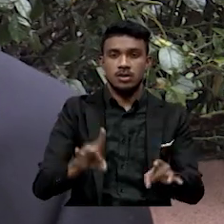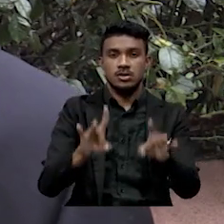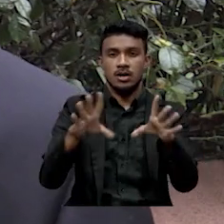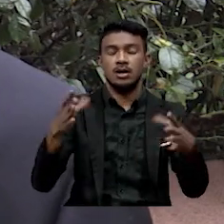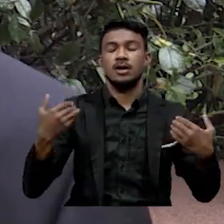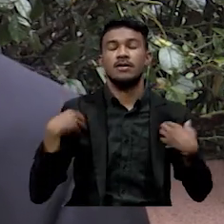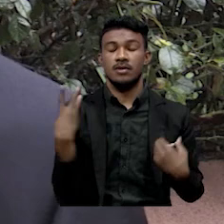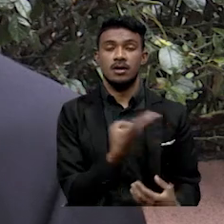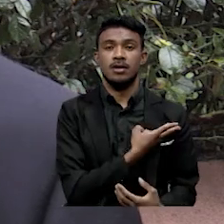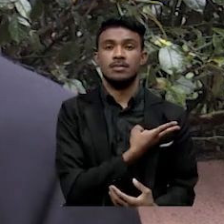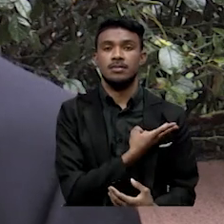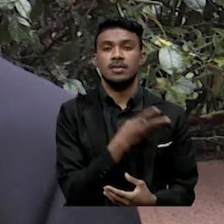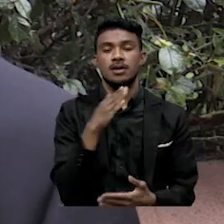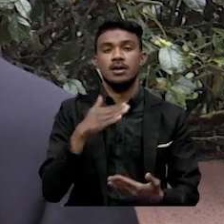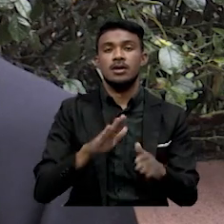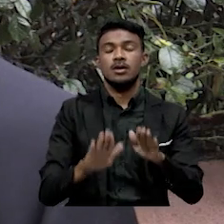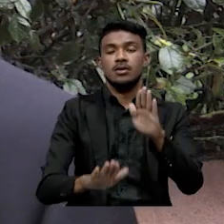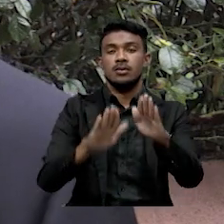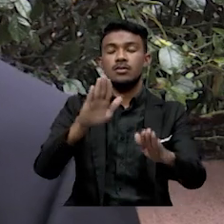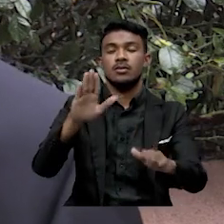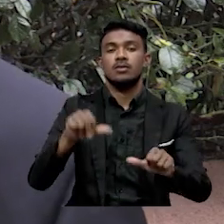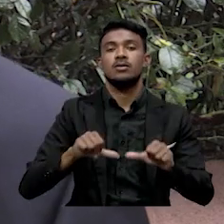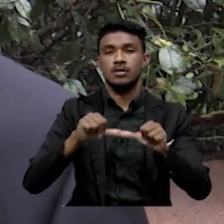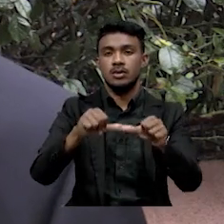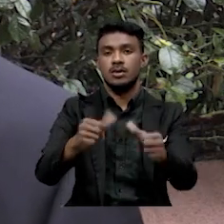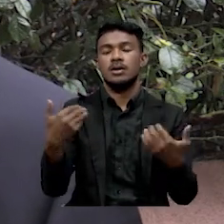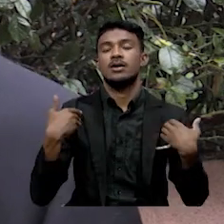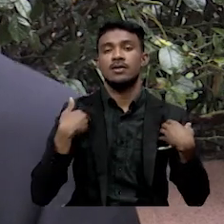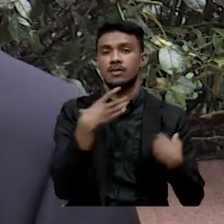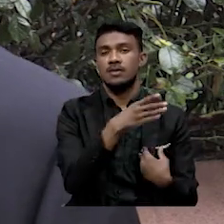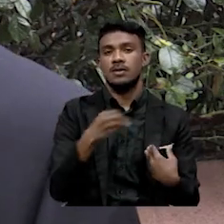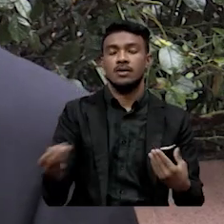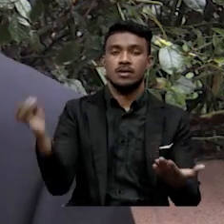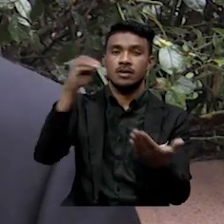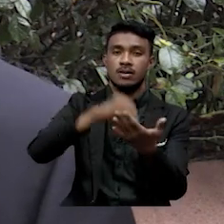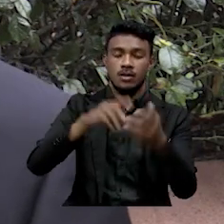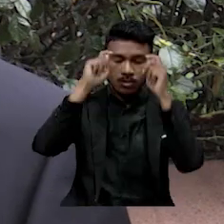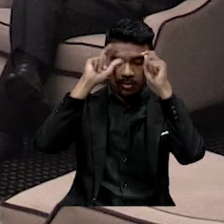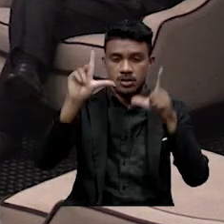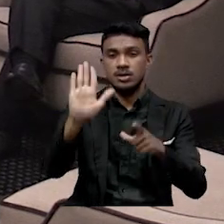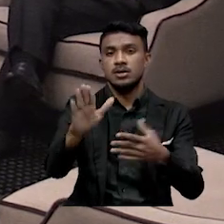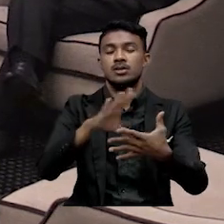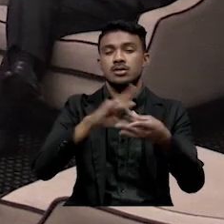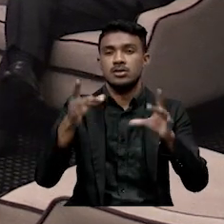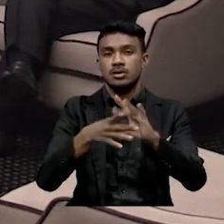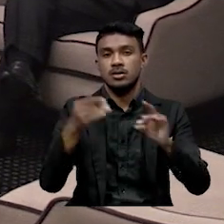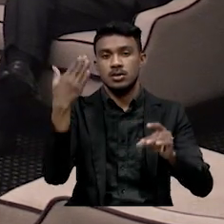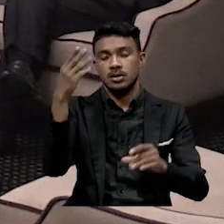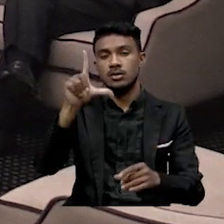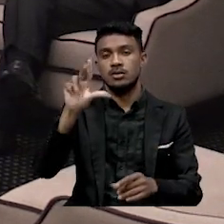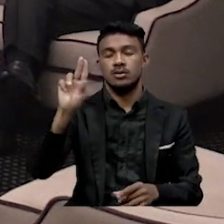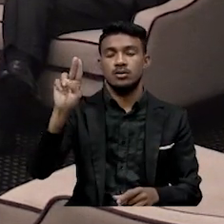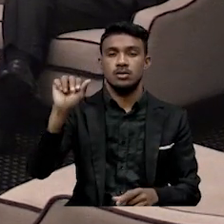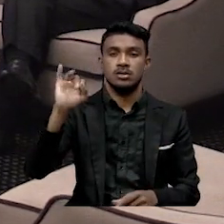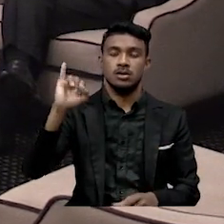ami lauda da unona prosesu iha ona klaran para atu encaixa Timor Leste nina historia iha parte ne pa. Luciano espera katak hafu